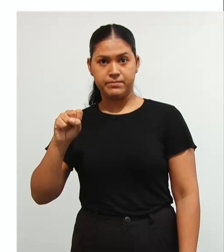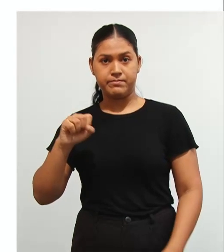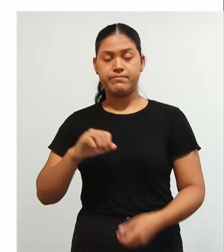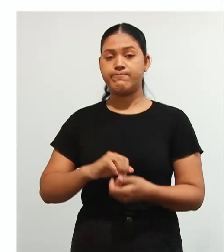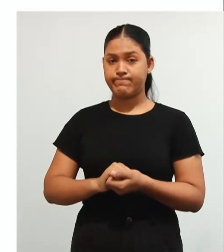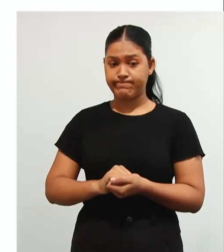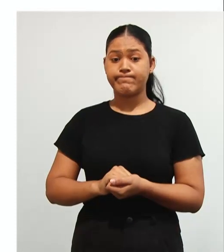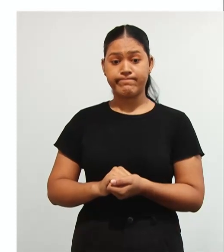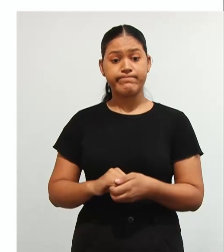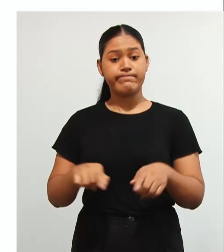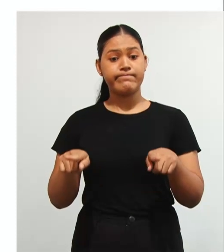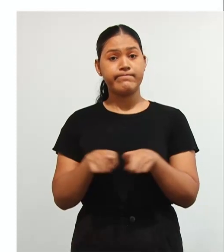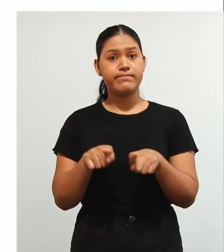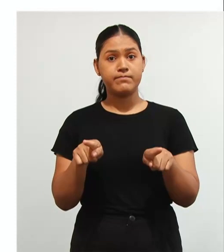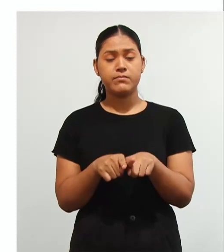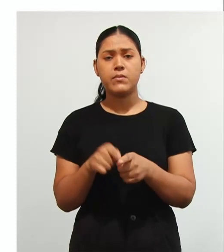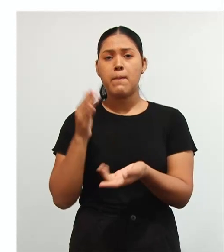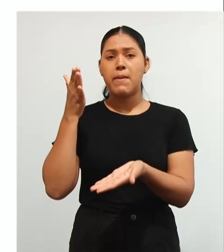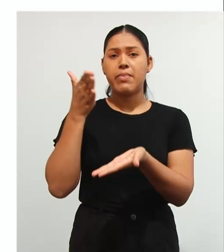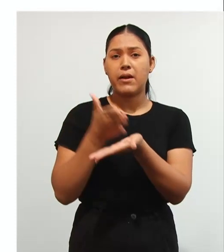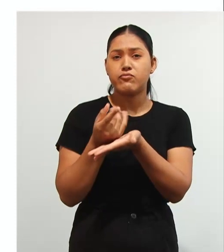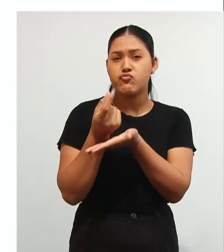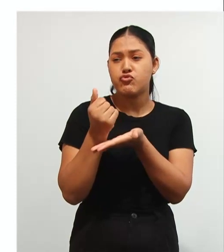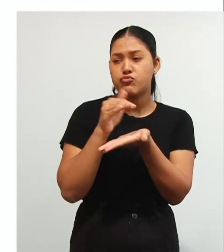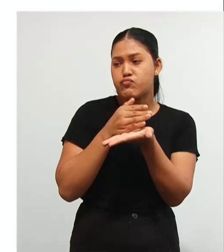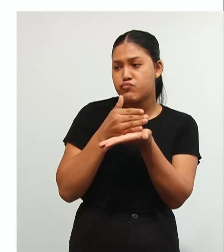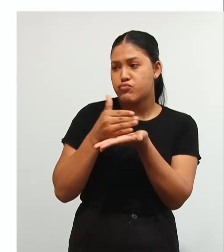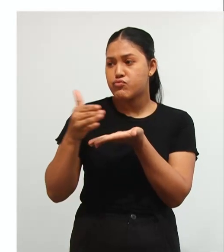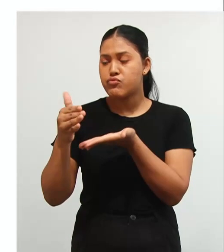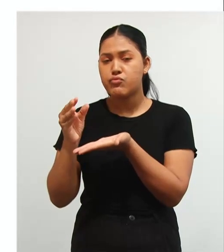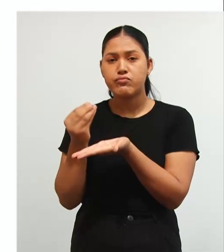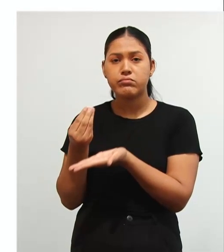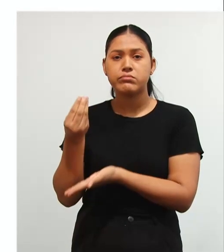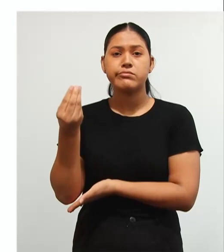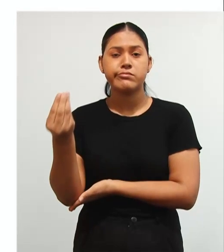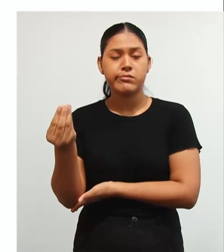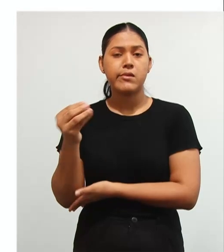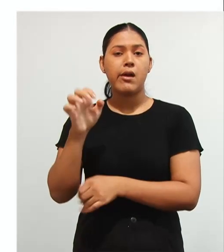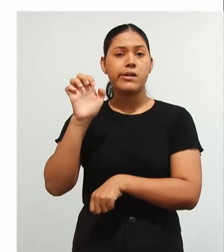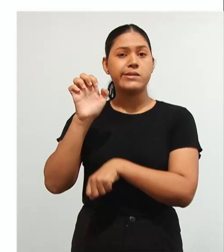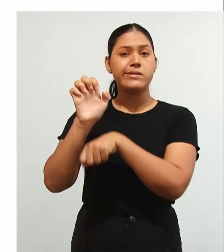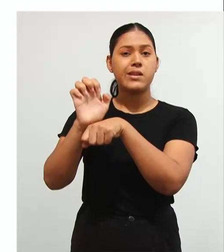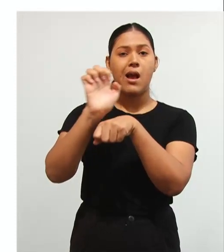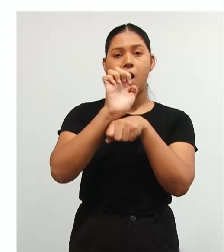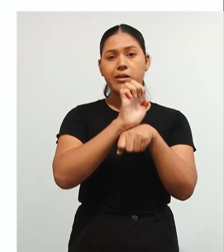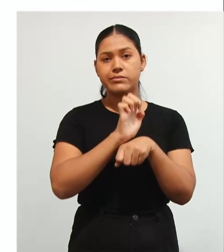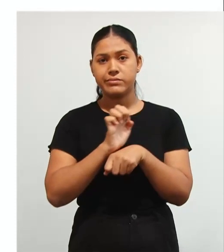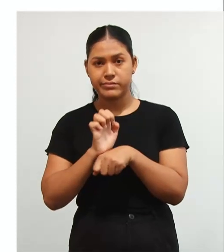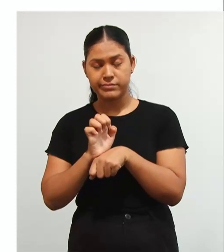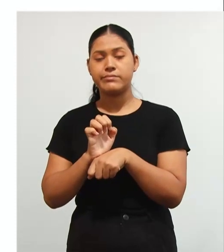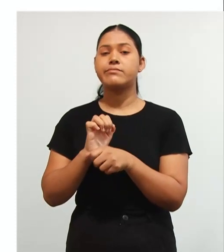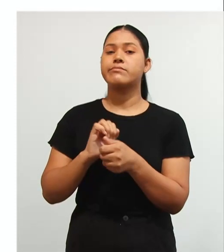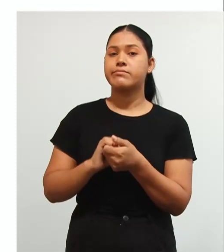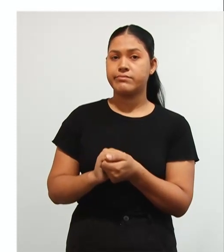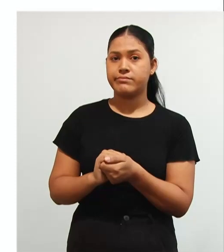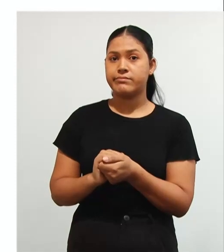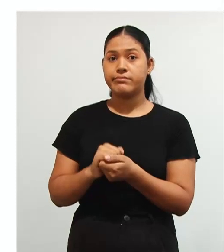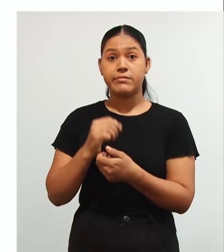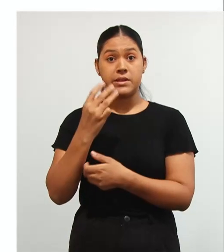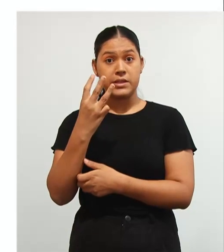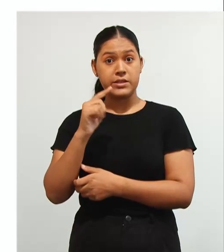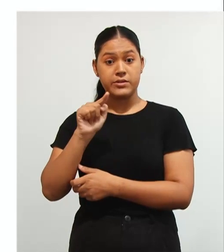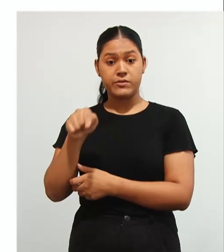para os estados e municípios, gastos aí com a saúde, que dá ordem de 4% do PIB, 3,4% do PIB